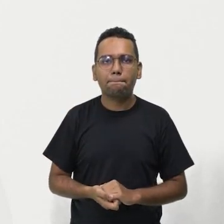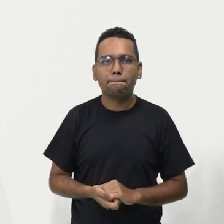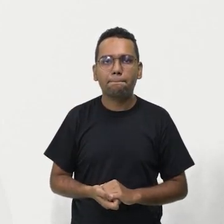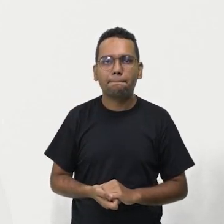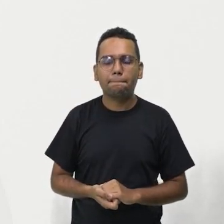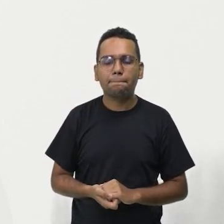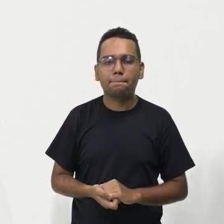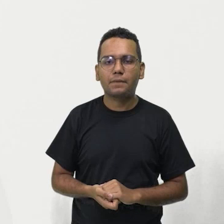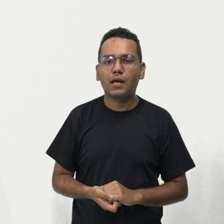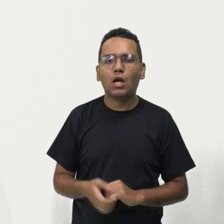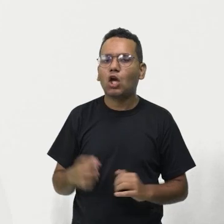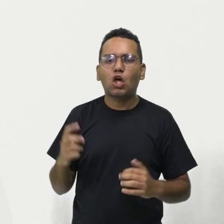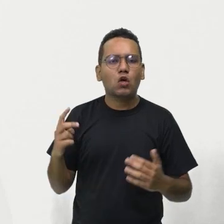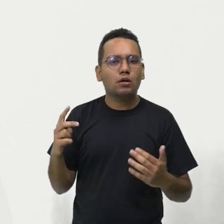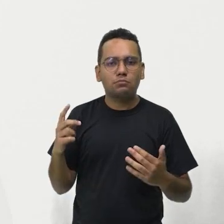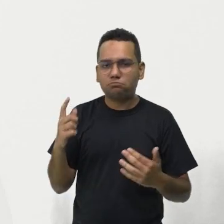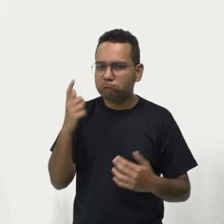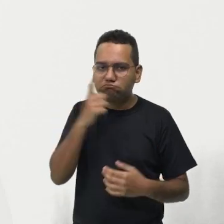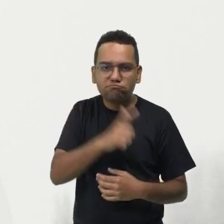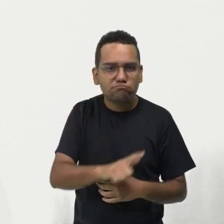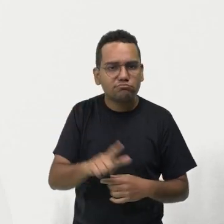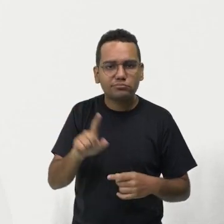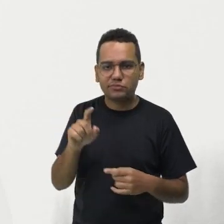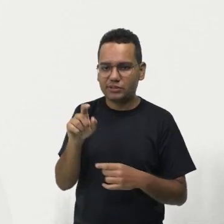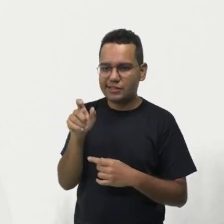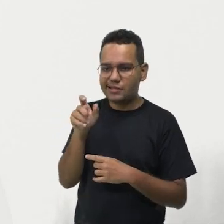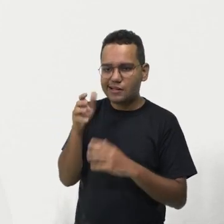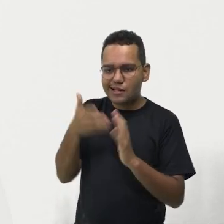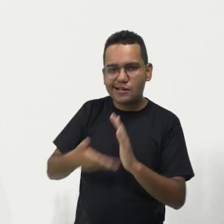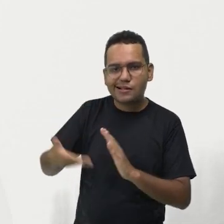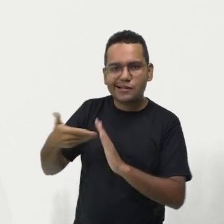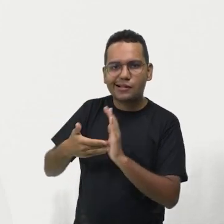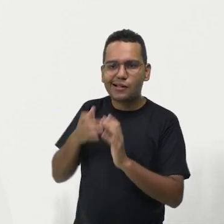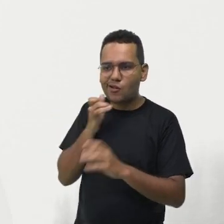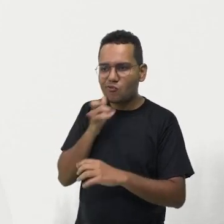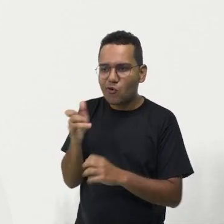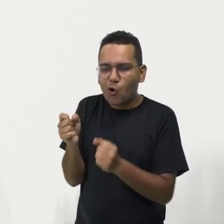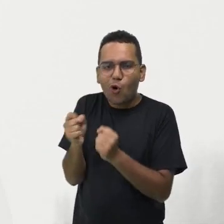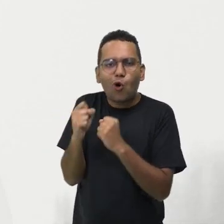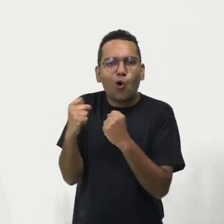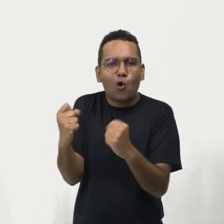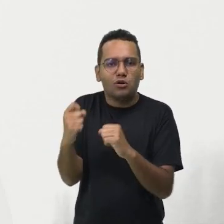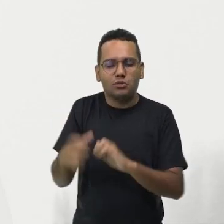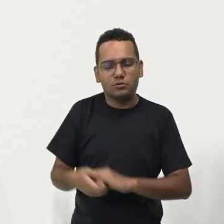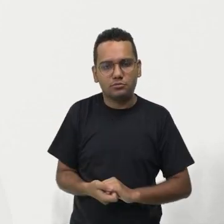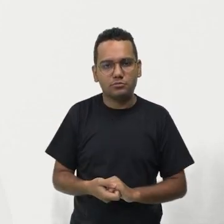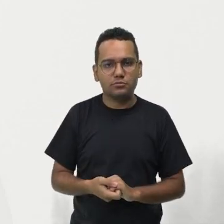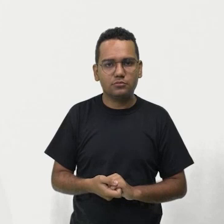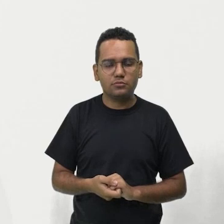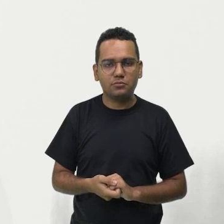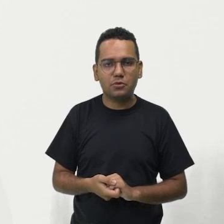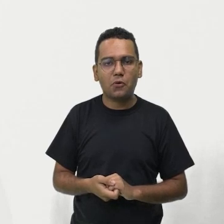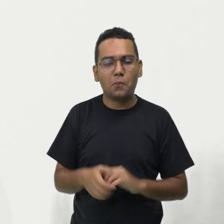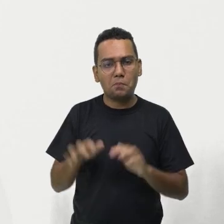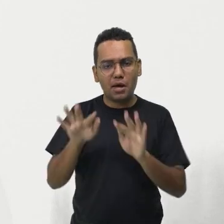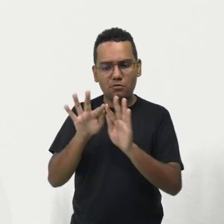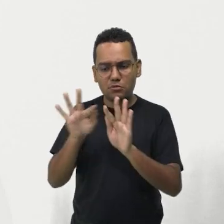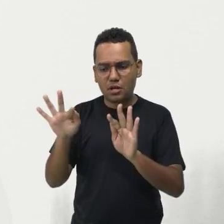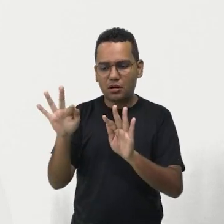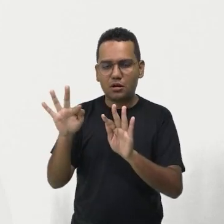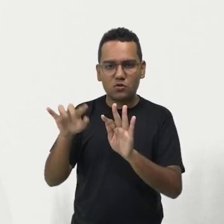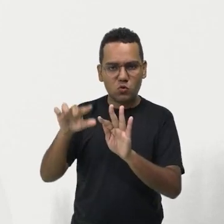não conseguem, olha só, gerar choques potentes. Perceba que esse trecho também